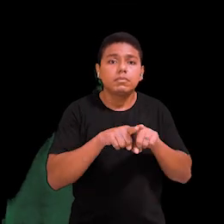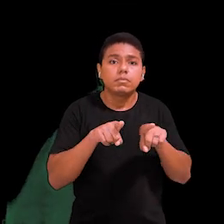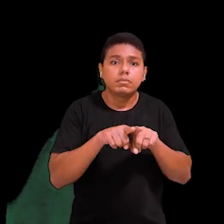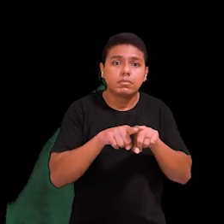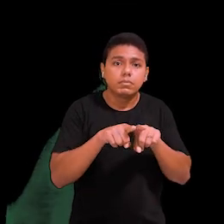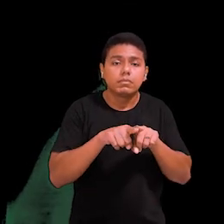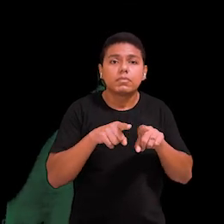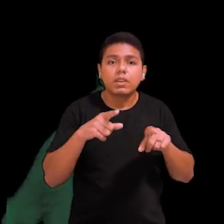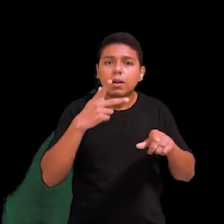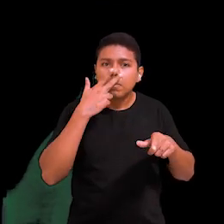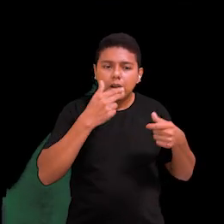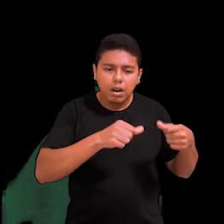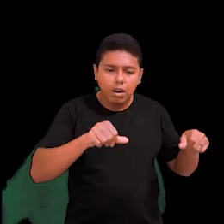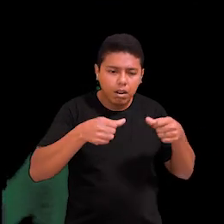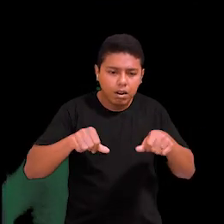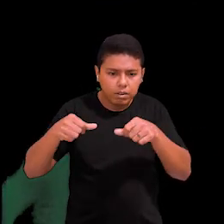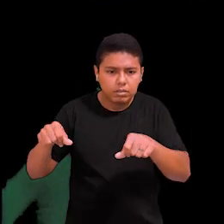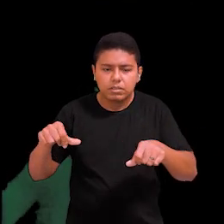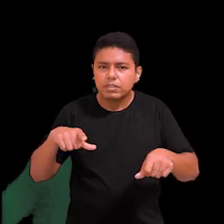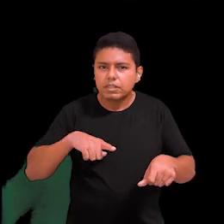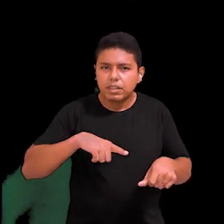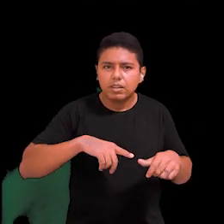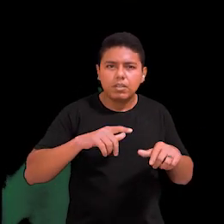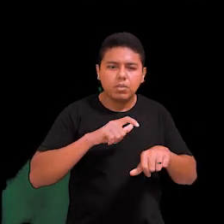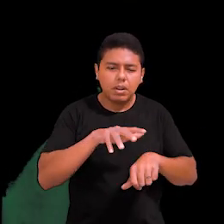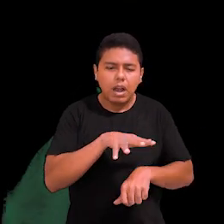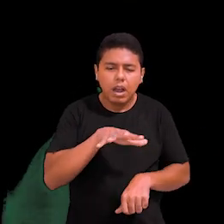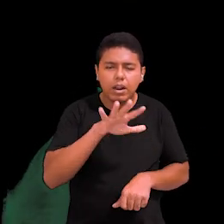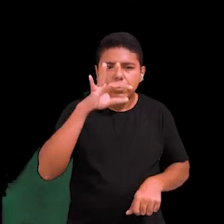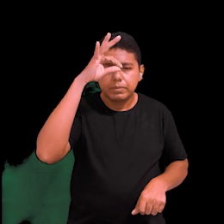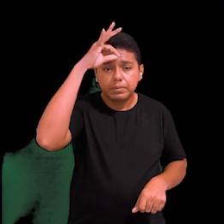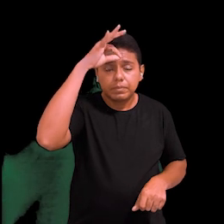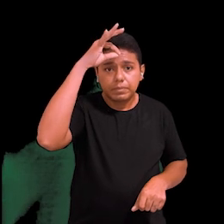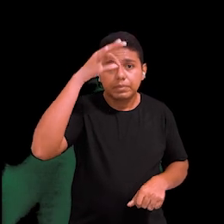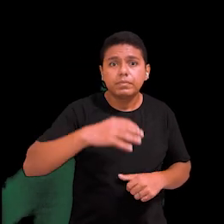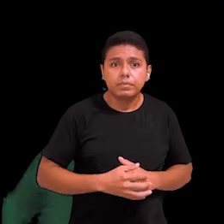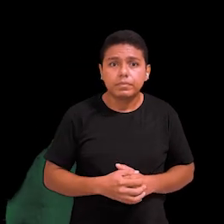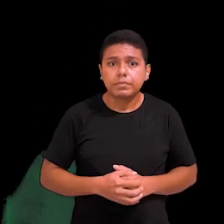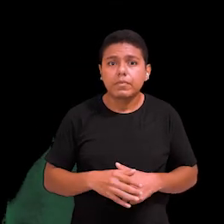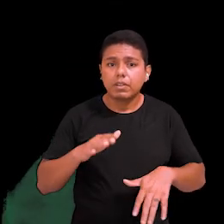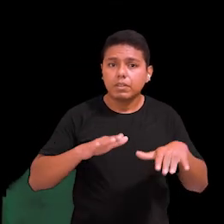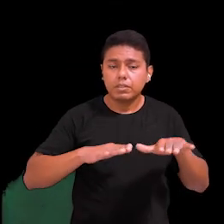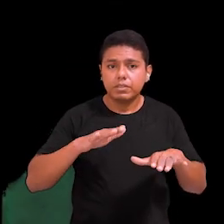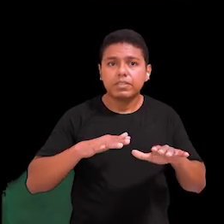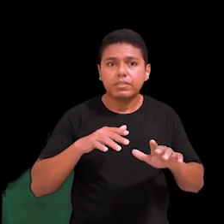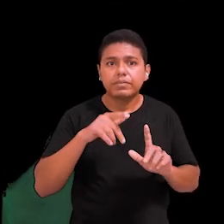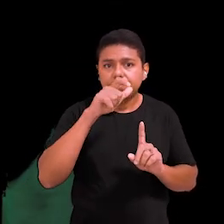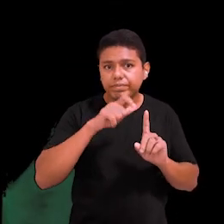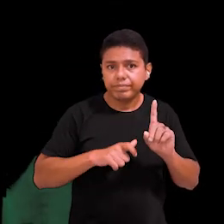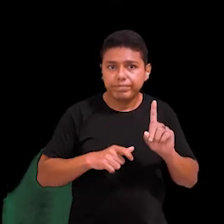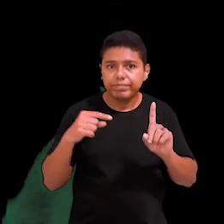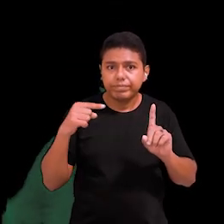na cesariana, ou episiotomias e suturas de lacerações no parto vaginal, ou até